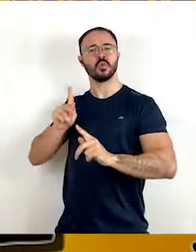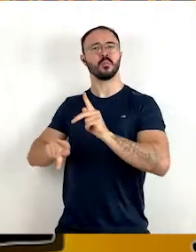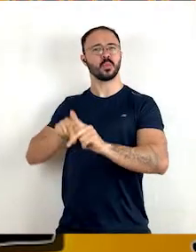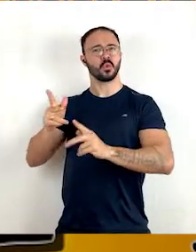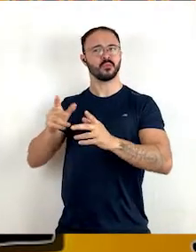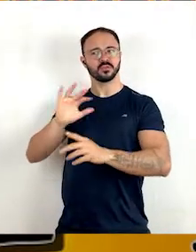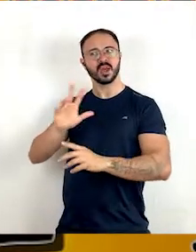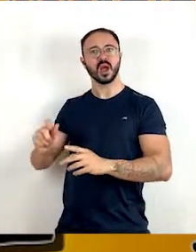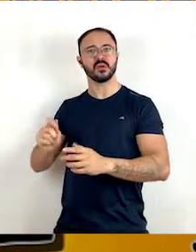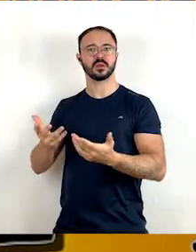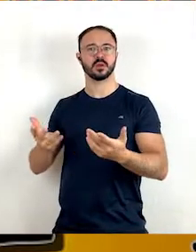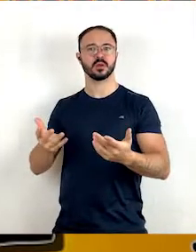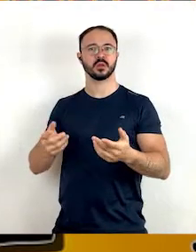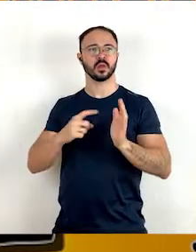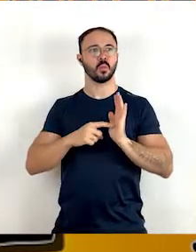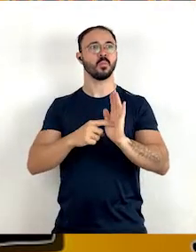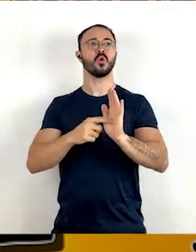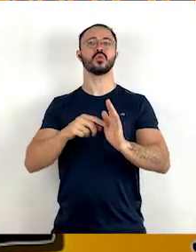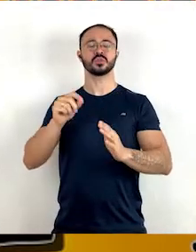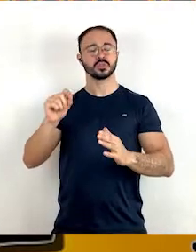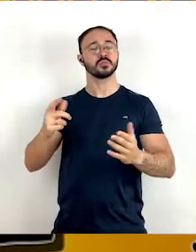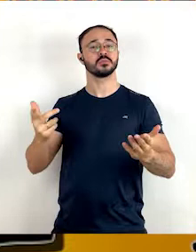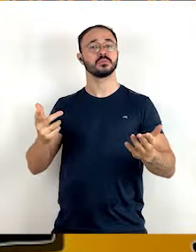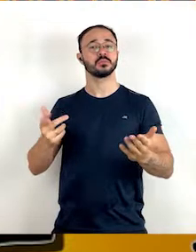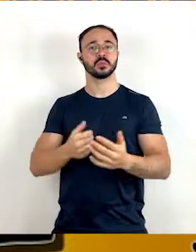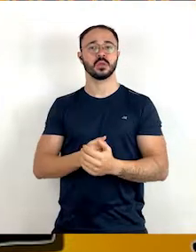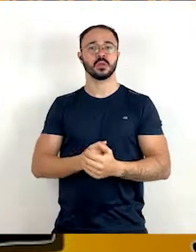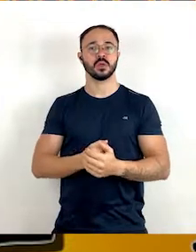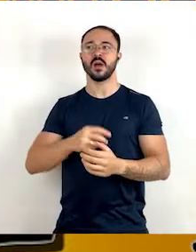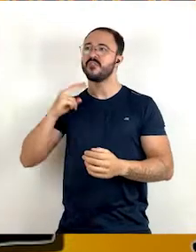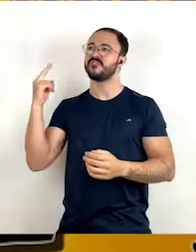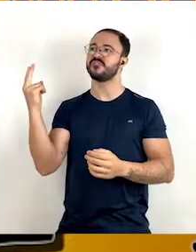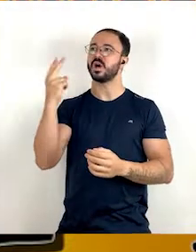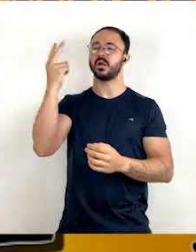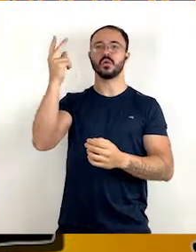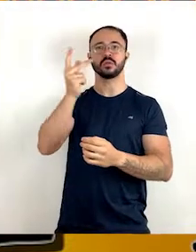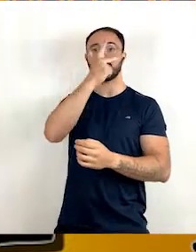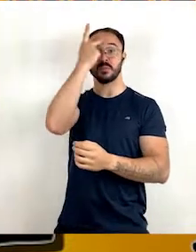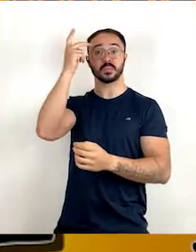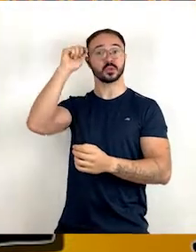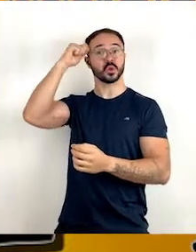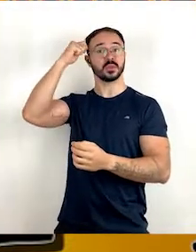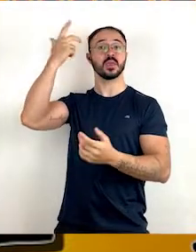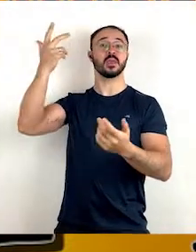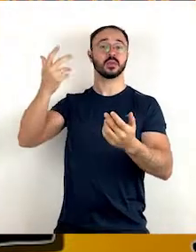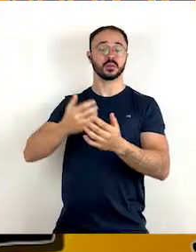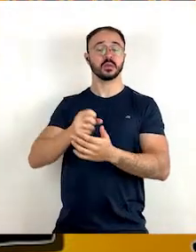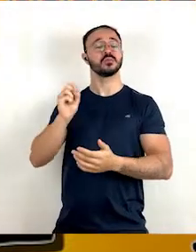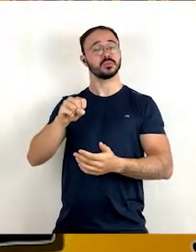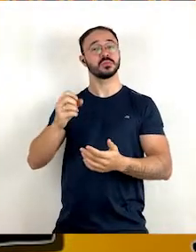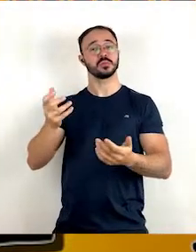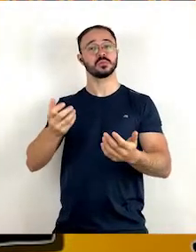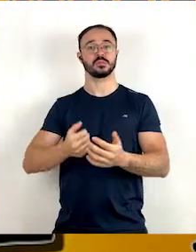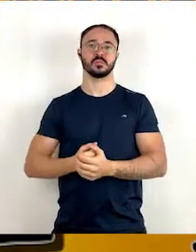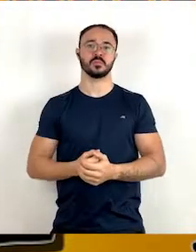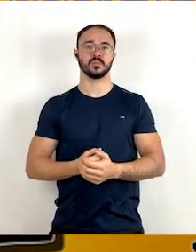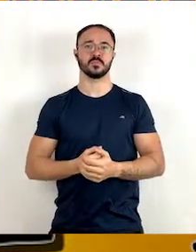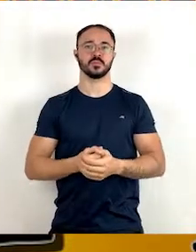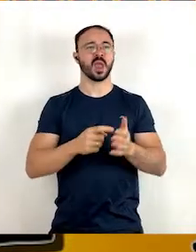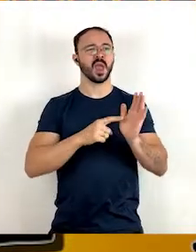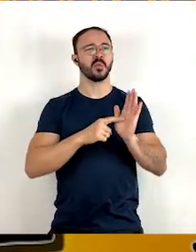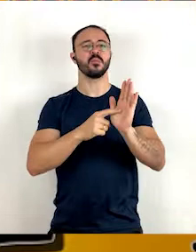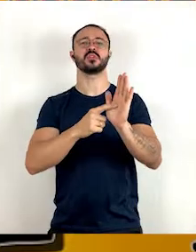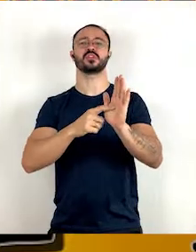África aflorada, nós temos uma valorização da negritude, né, uma valorização